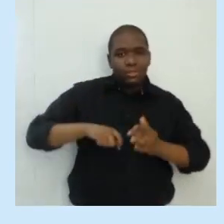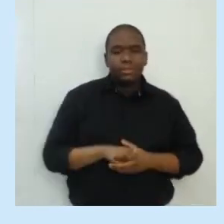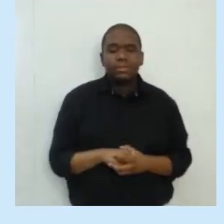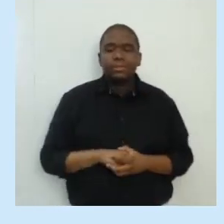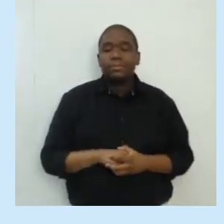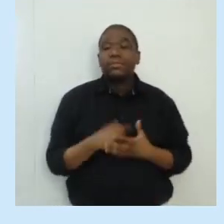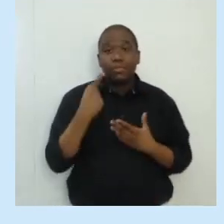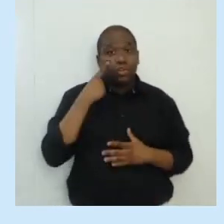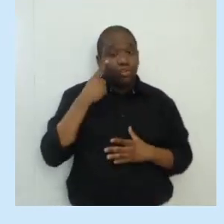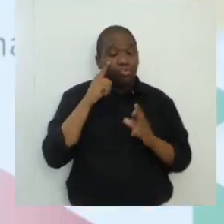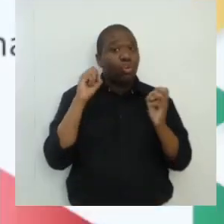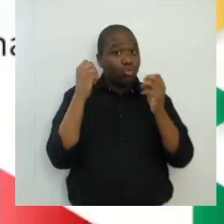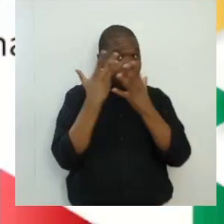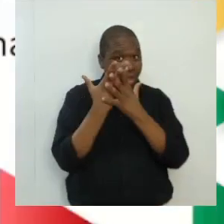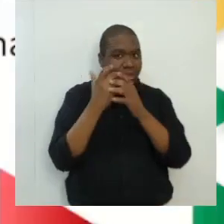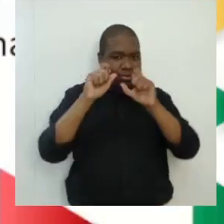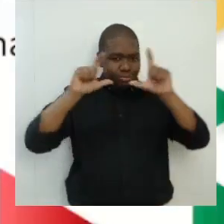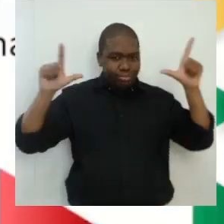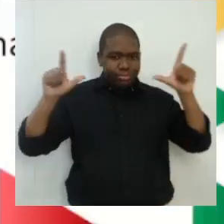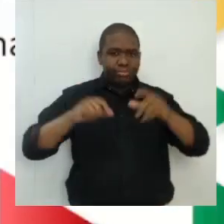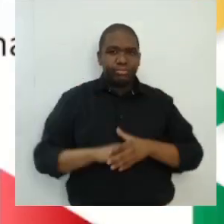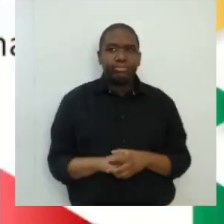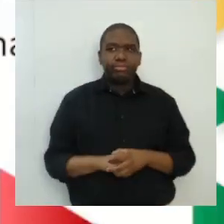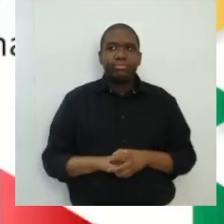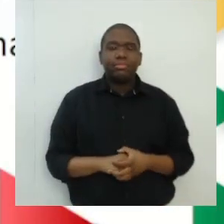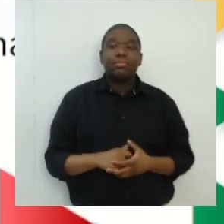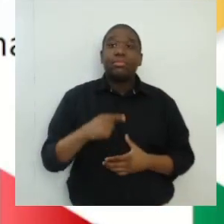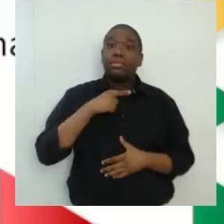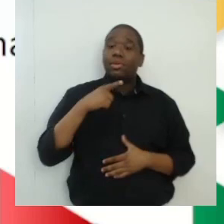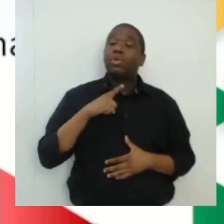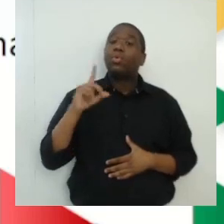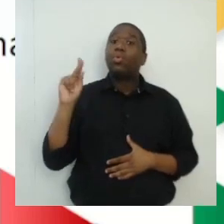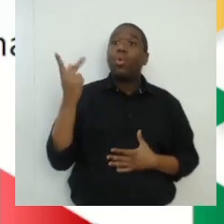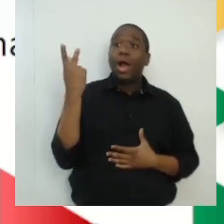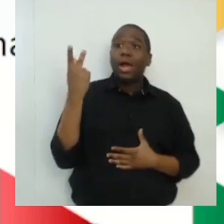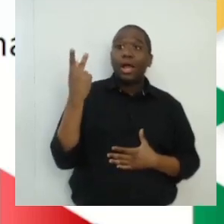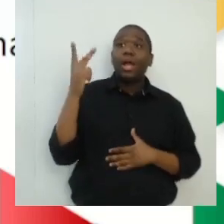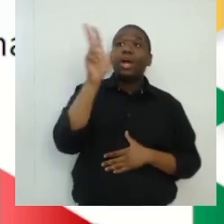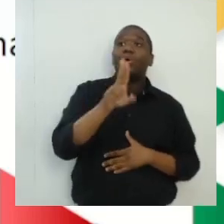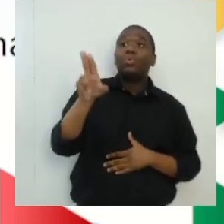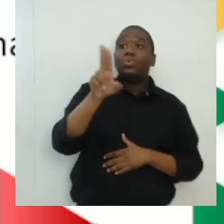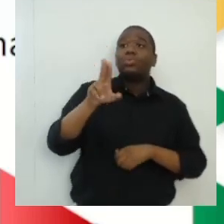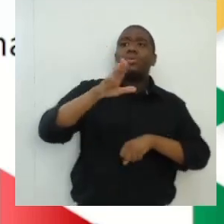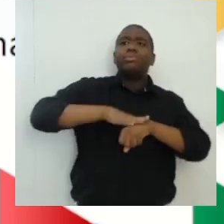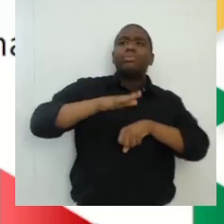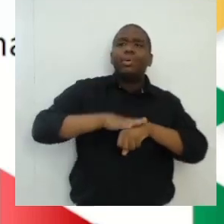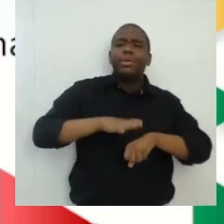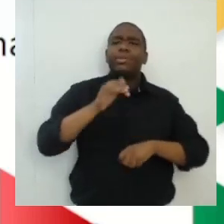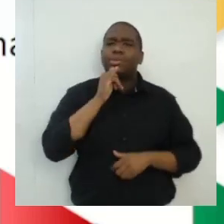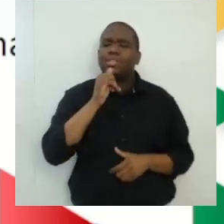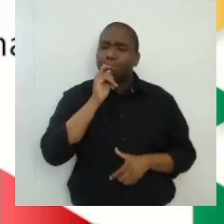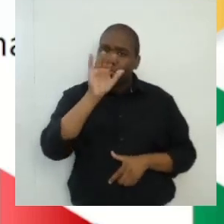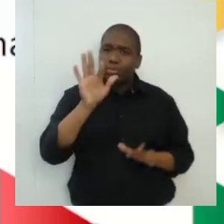Olha o slide. O H vai ser utilizado nas seguintes situações. No final de alguma